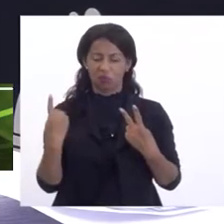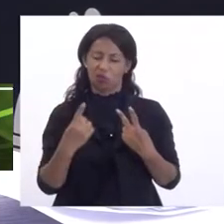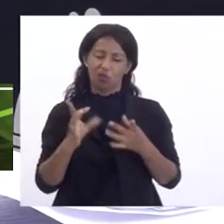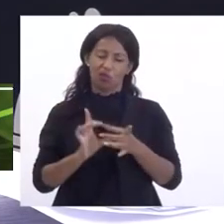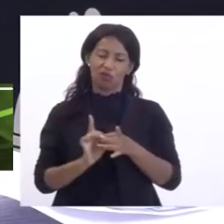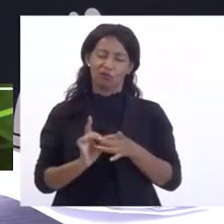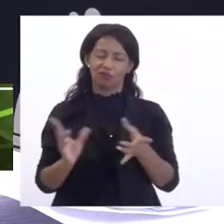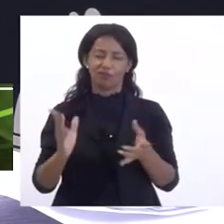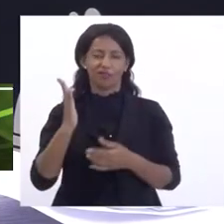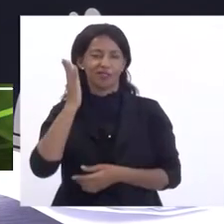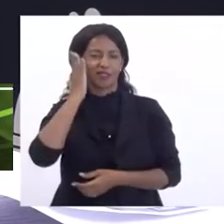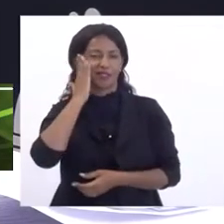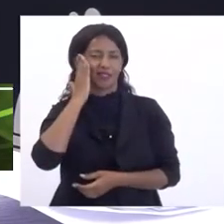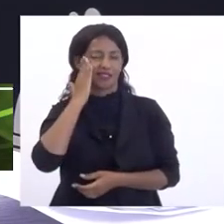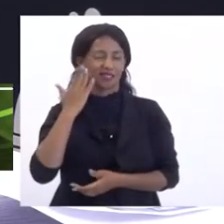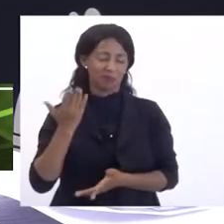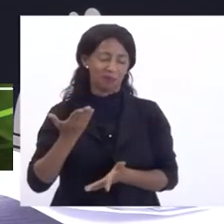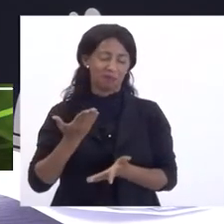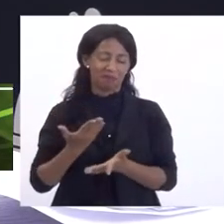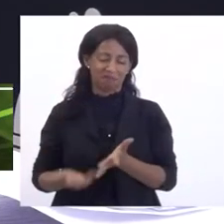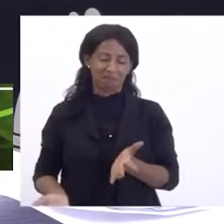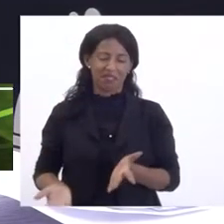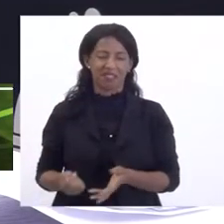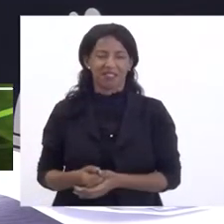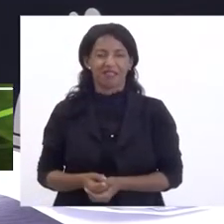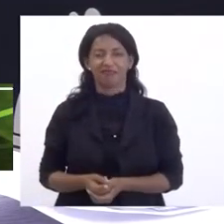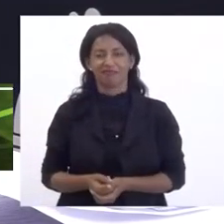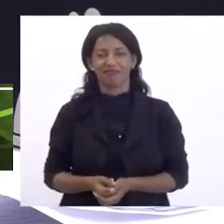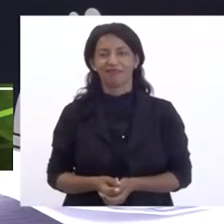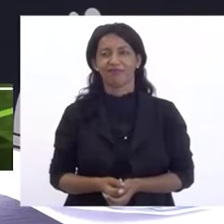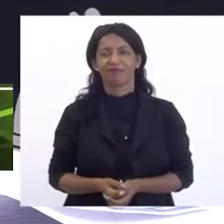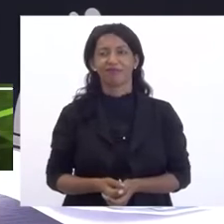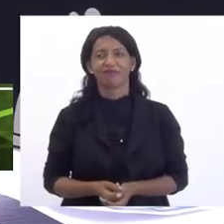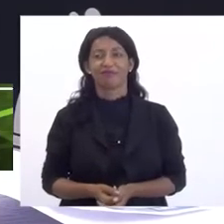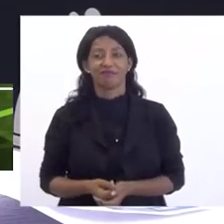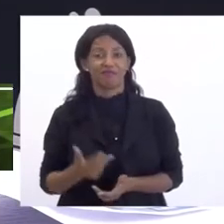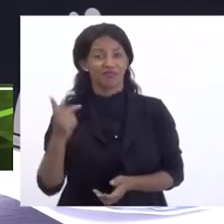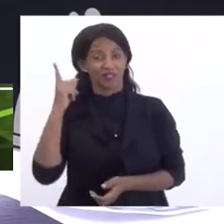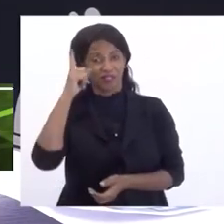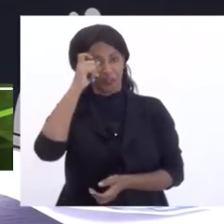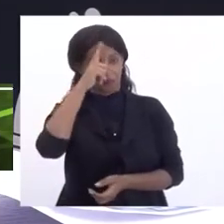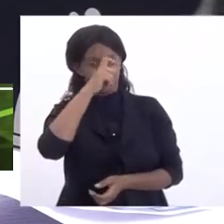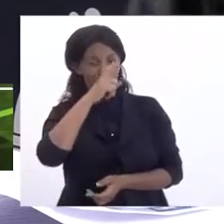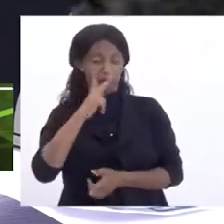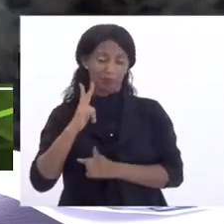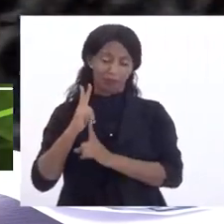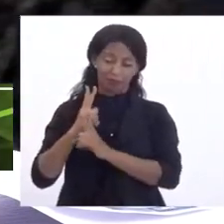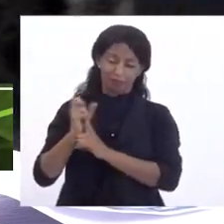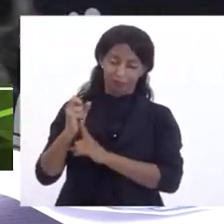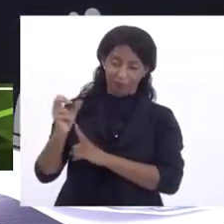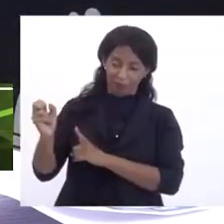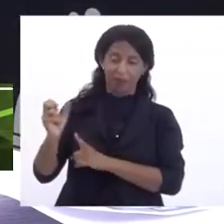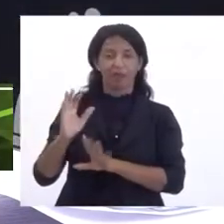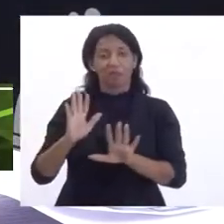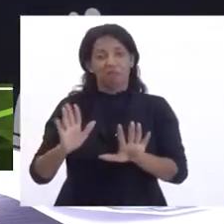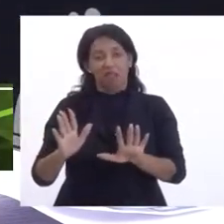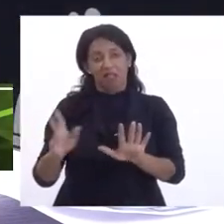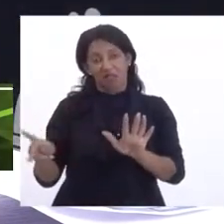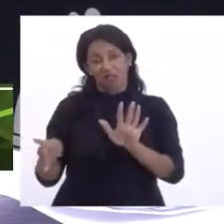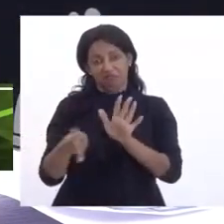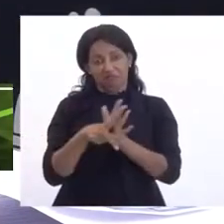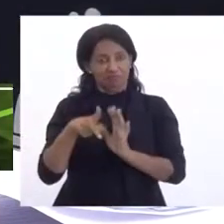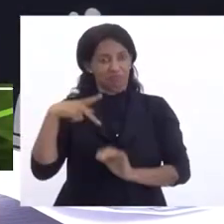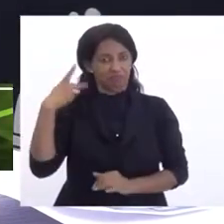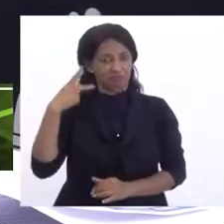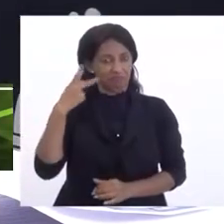democratas, sabemos perder, deputado Eliomar Coelho, e raramente ganhar, mas faz parte do parlamento, é